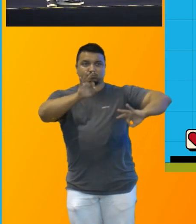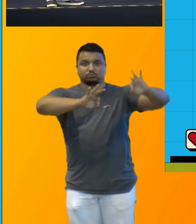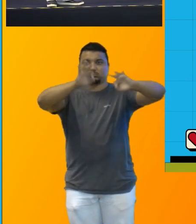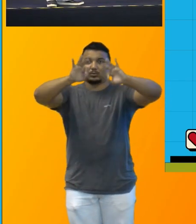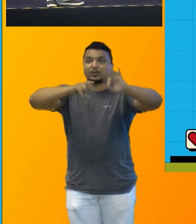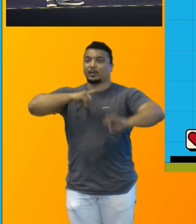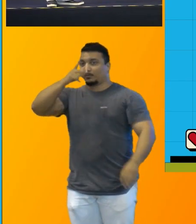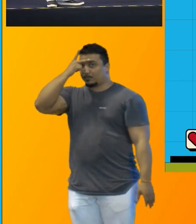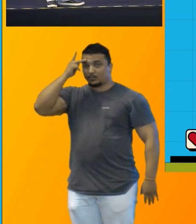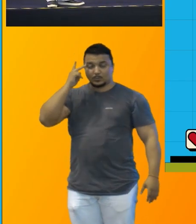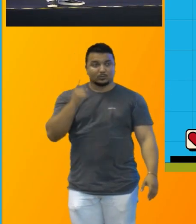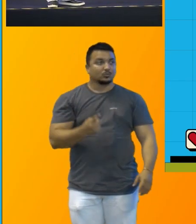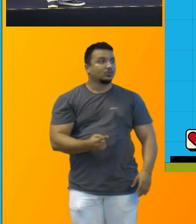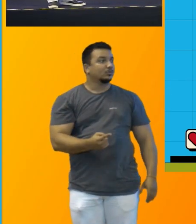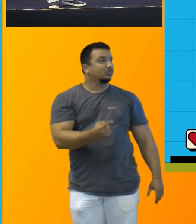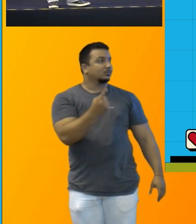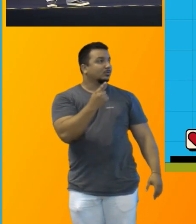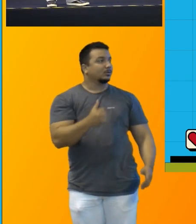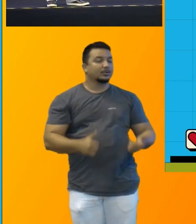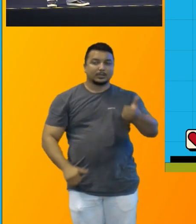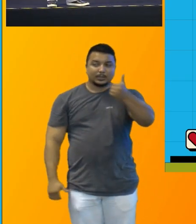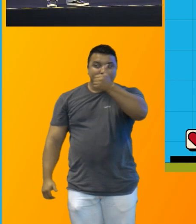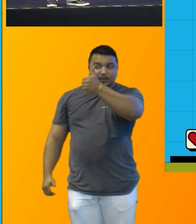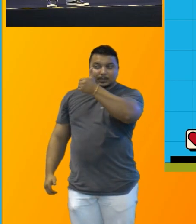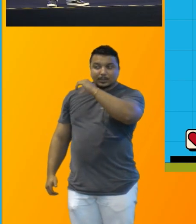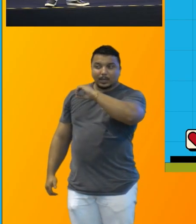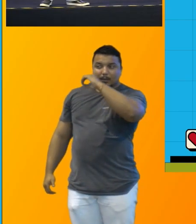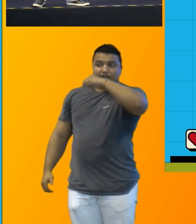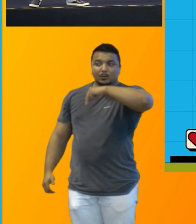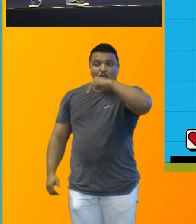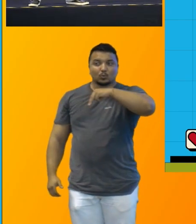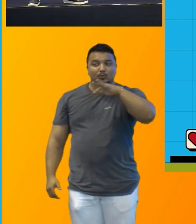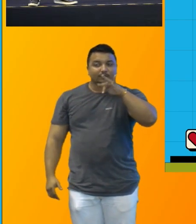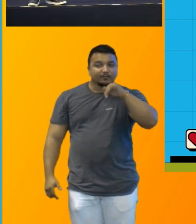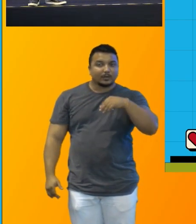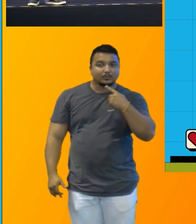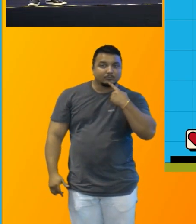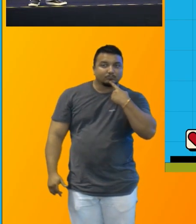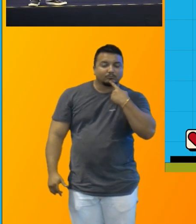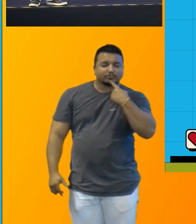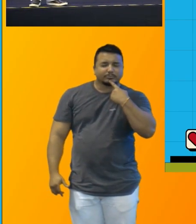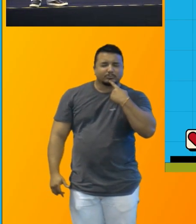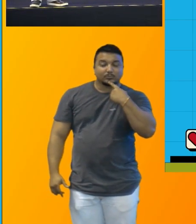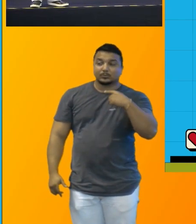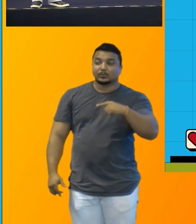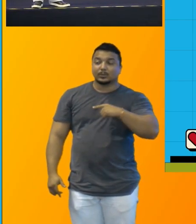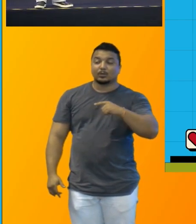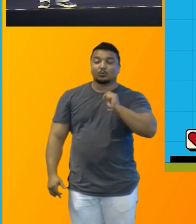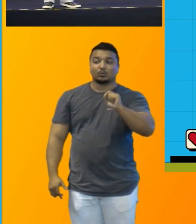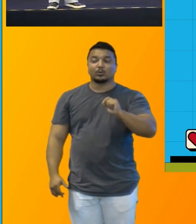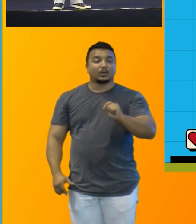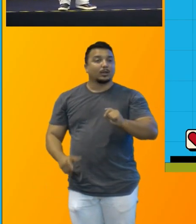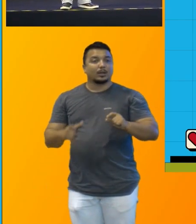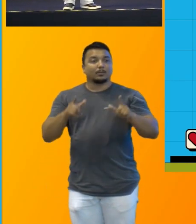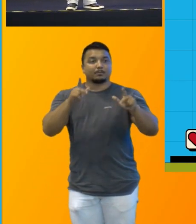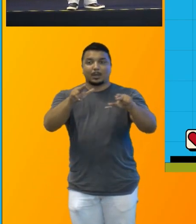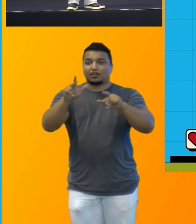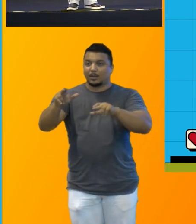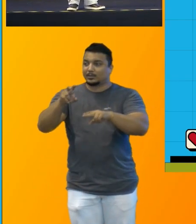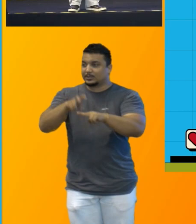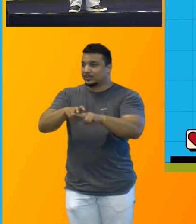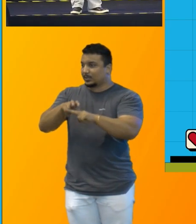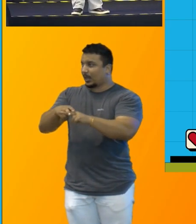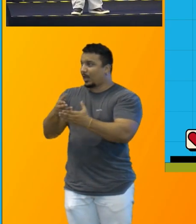uma pessoa que nos 10 minutos finais, há pouco tempo atrás, estava nessas mesmas cadeiras